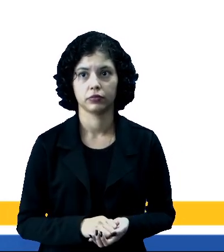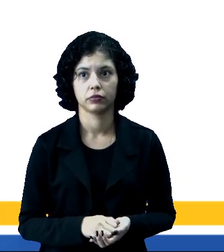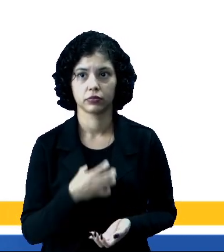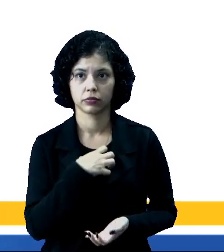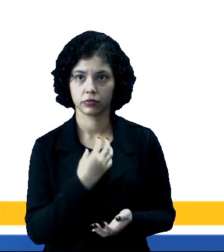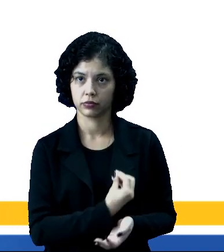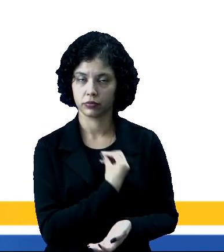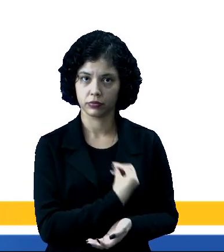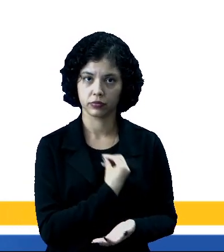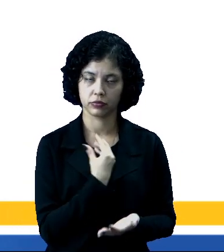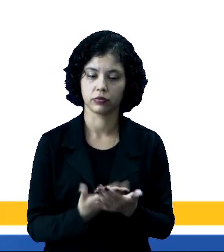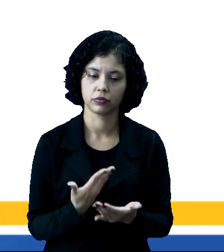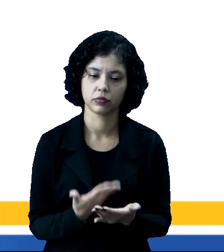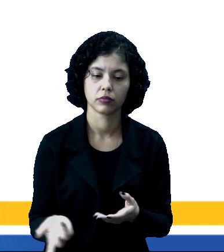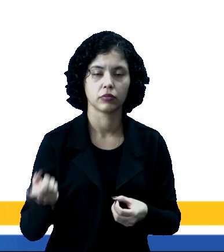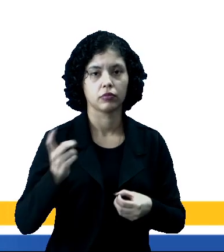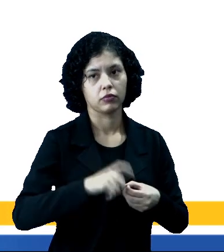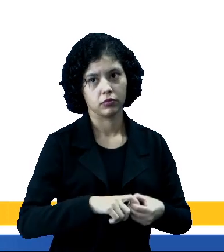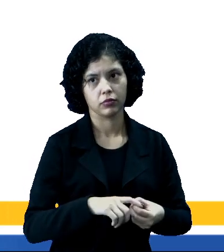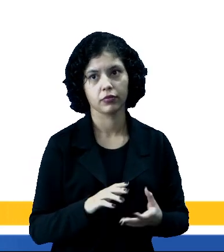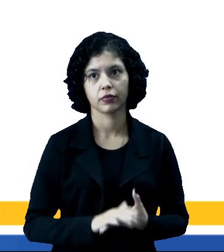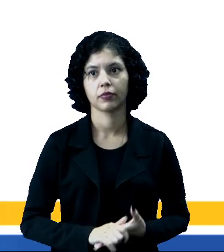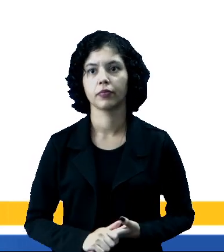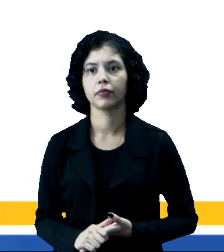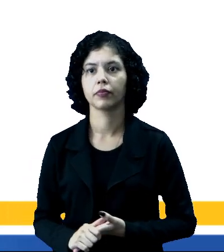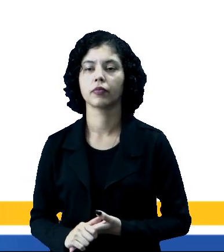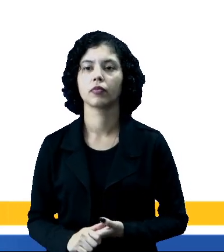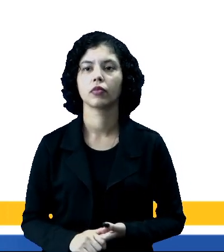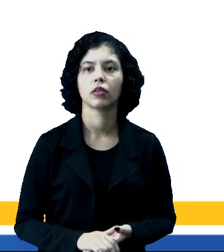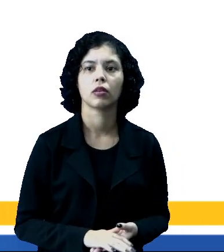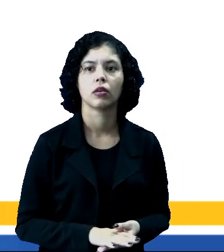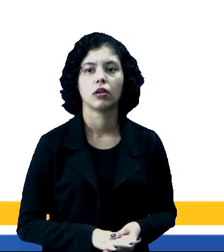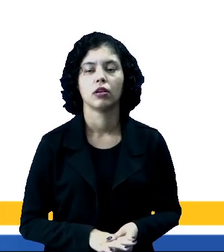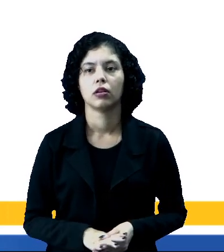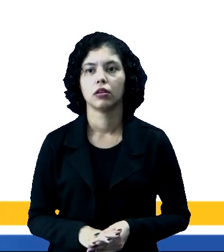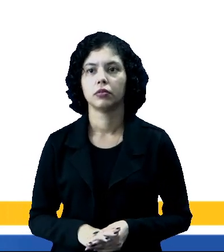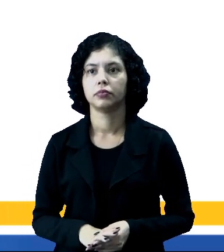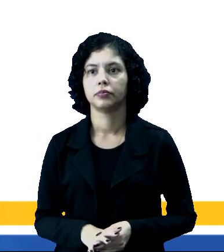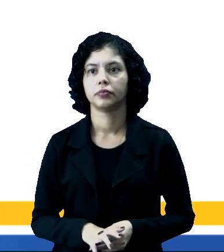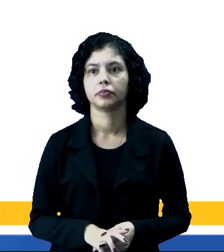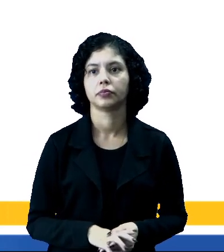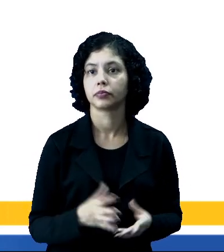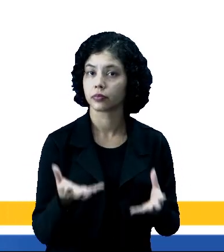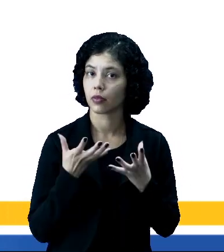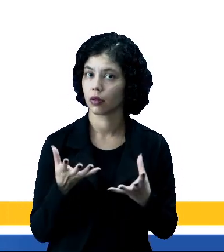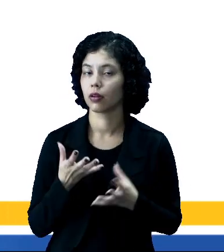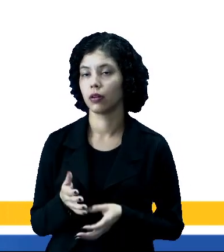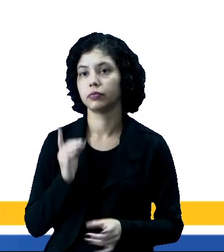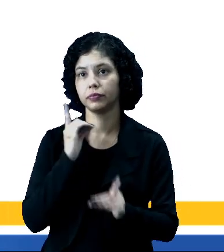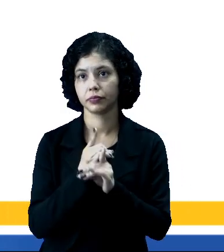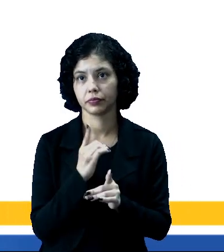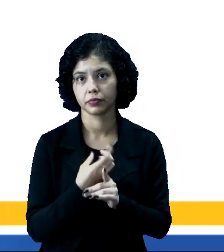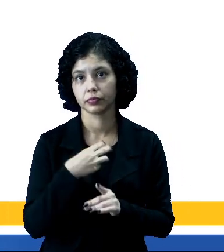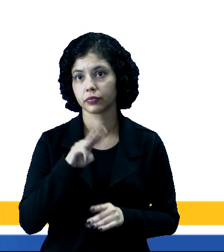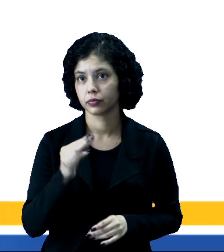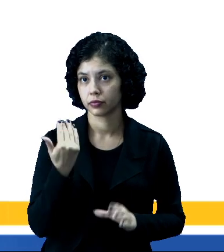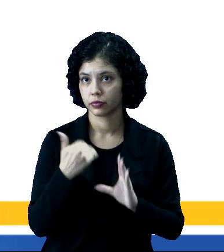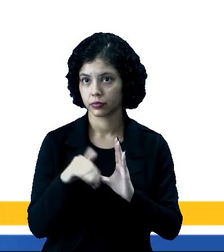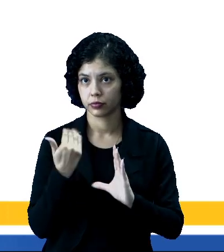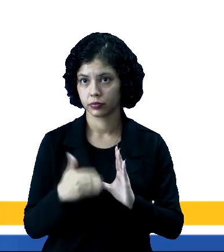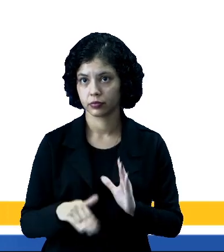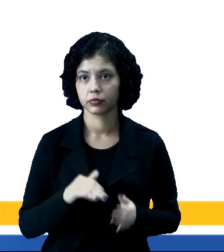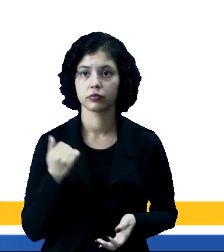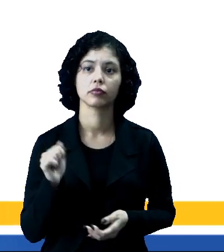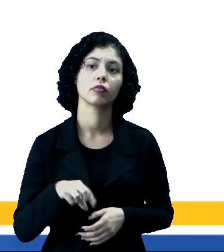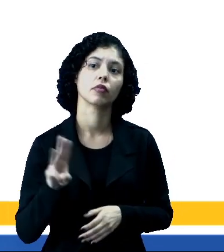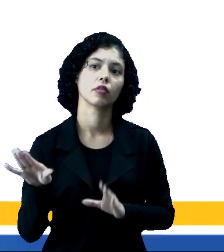momento presencial. Ou seja, as aulas remotas acabaram, vai voltar às aulas presenciais. E aí nós queremos, né, identificar quem é o emissor,